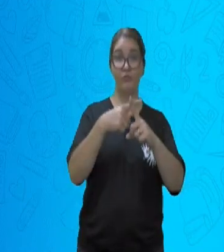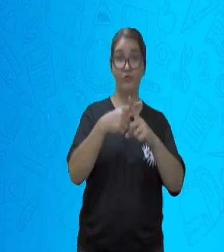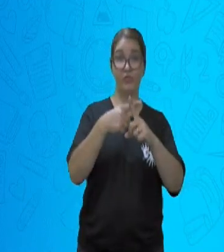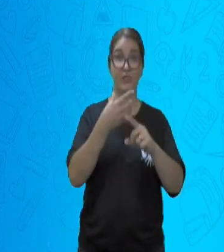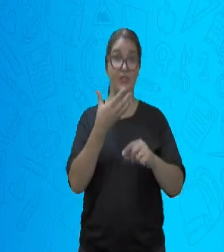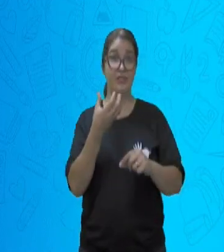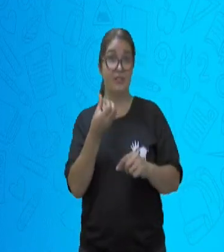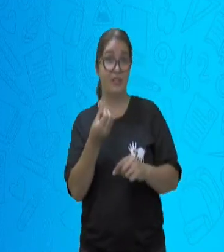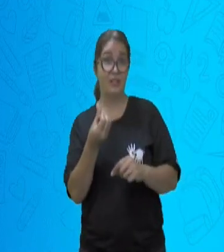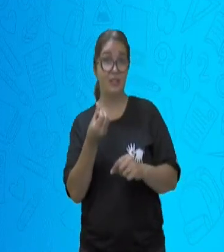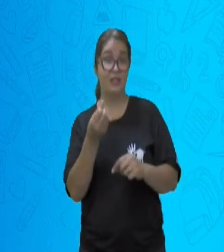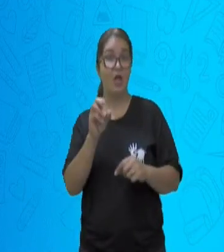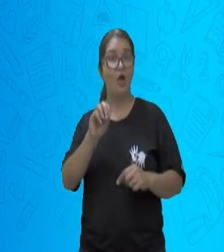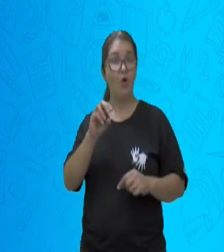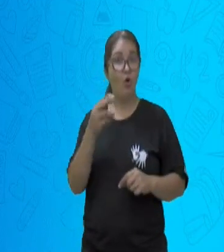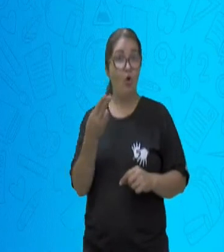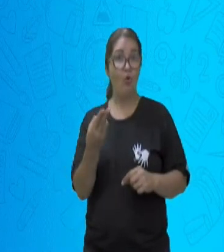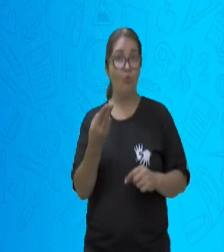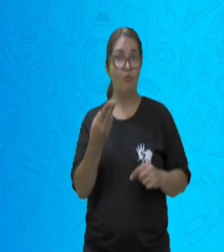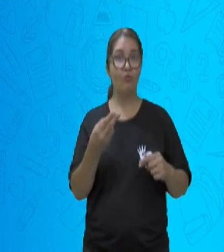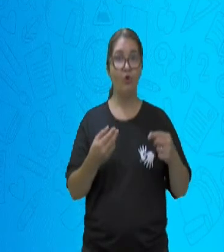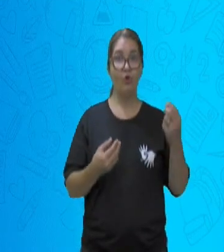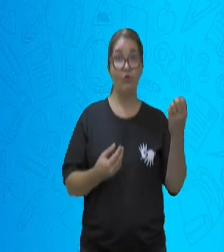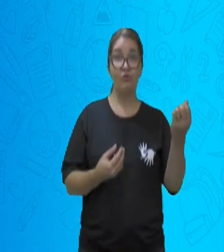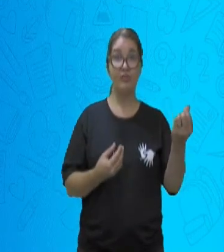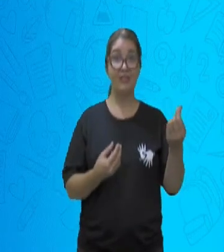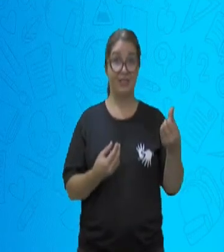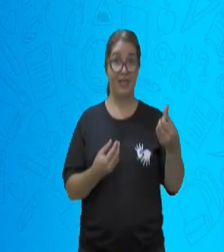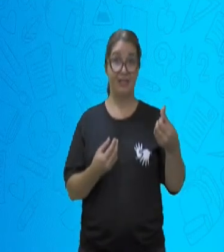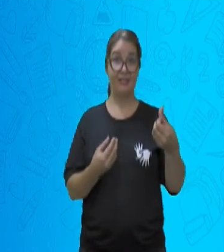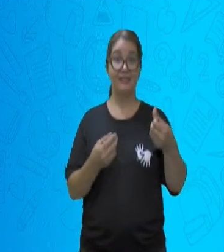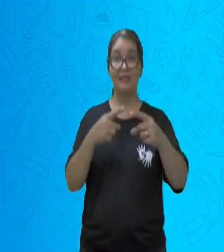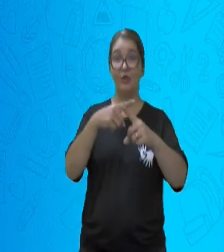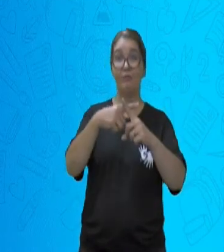mais 6, igual a 12. Vamos lá.